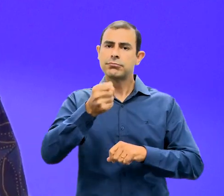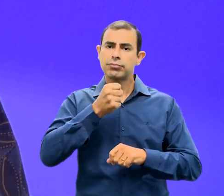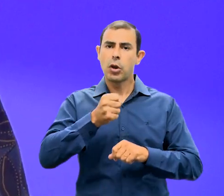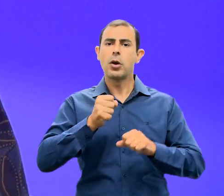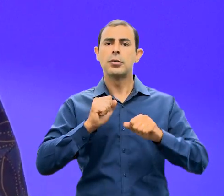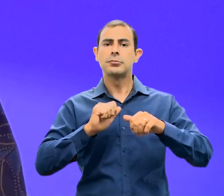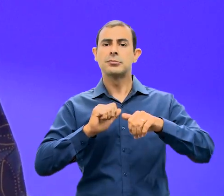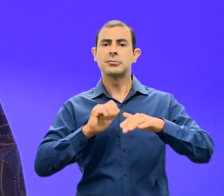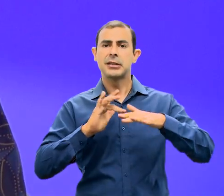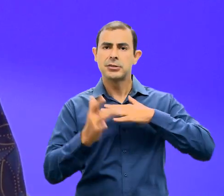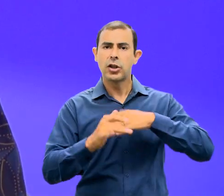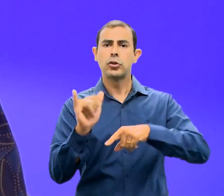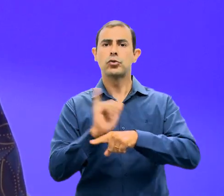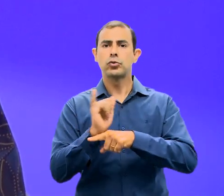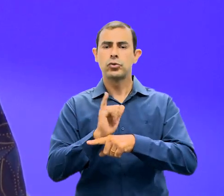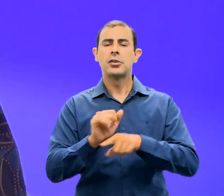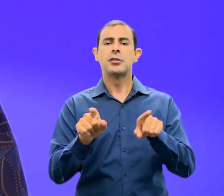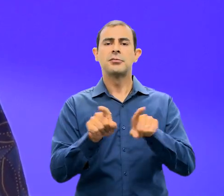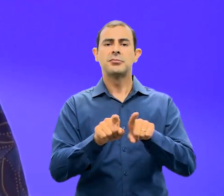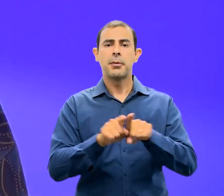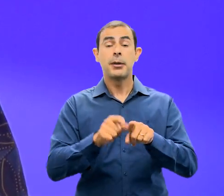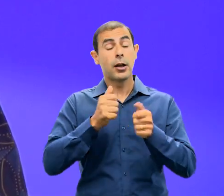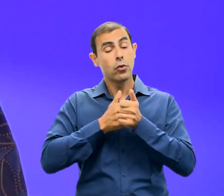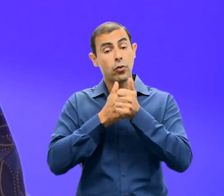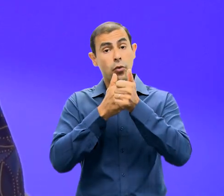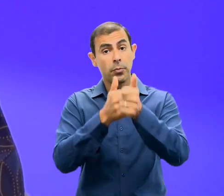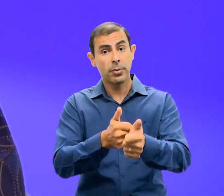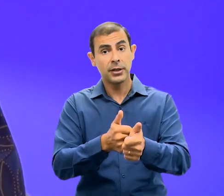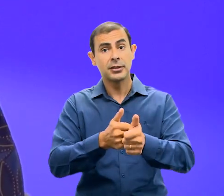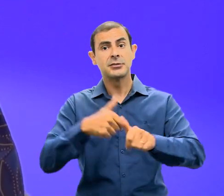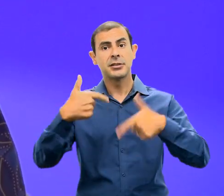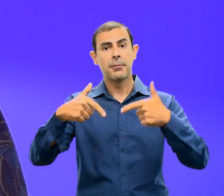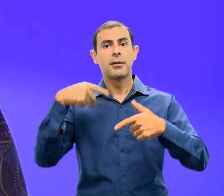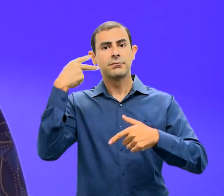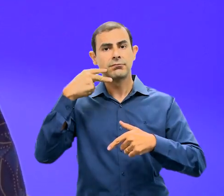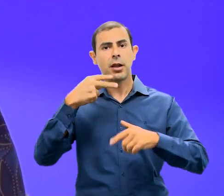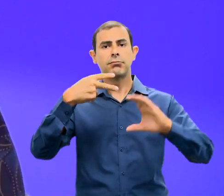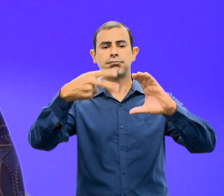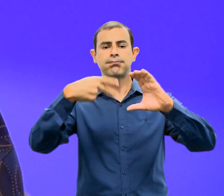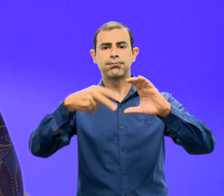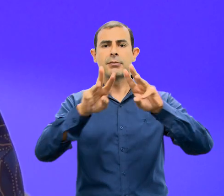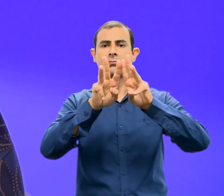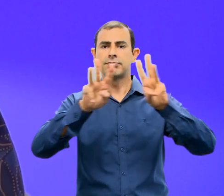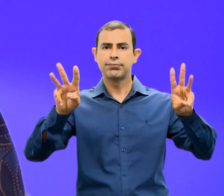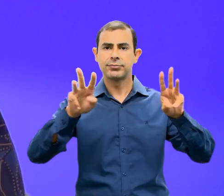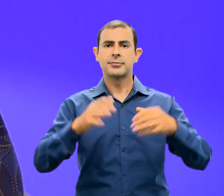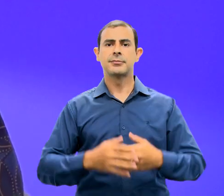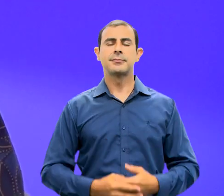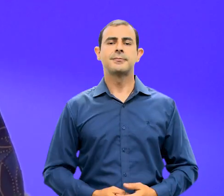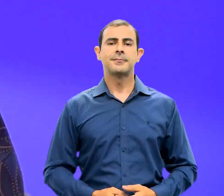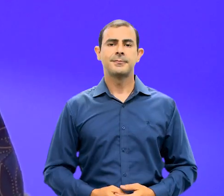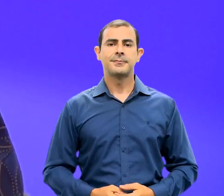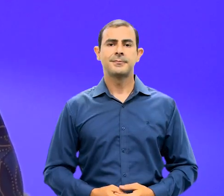canal no YouTube. Acompanhe o trabalho dos vereadores pelo site da Câmara Municipal,